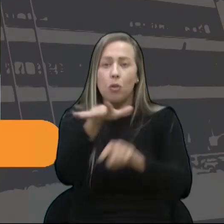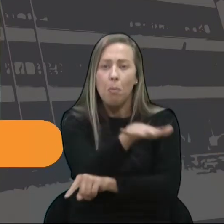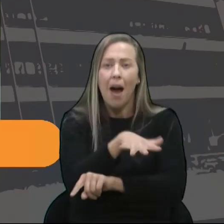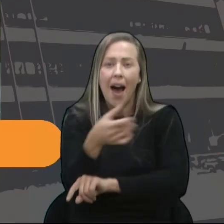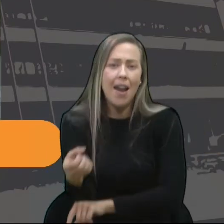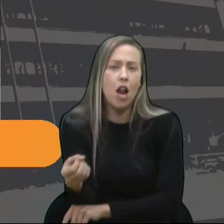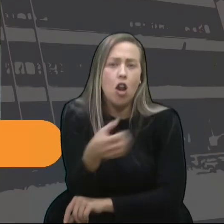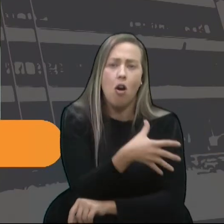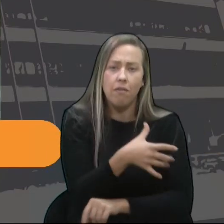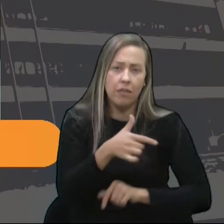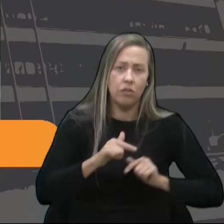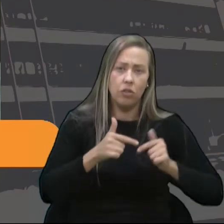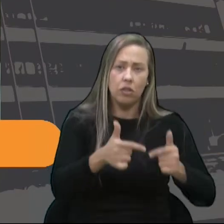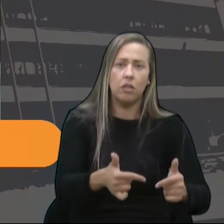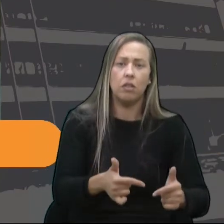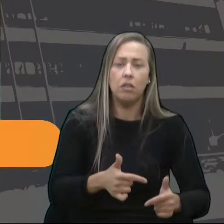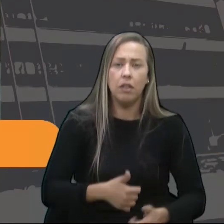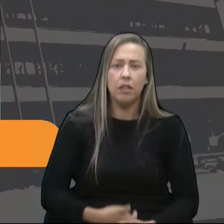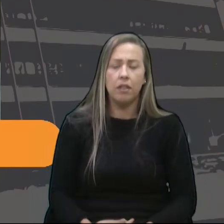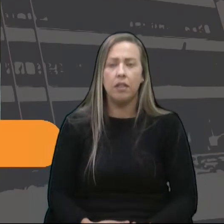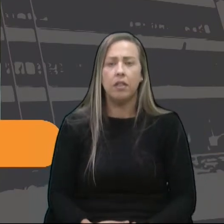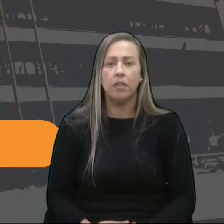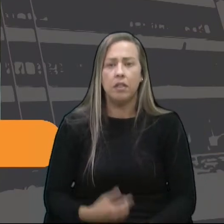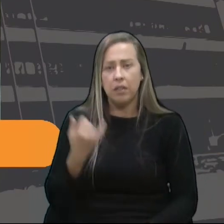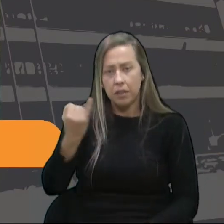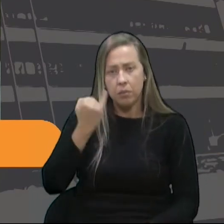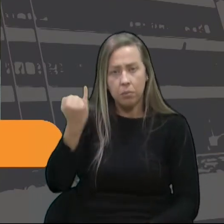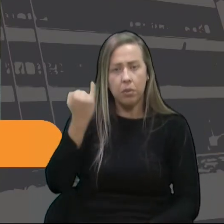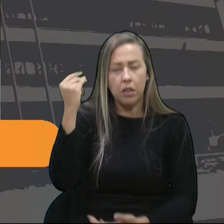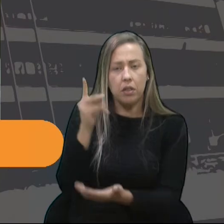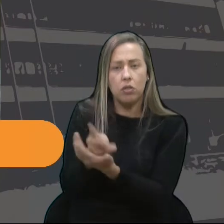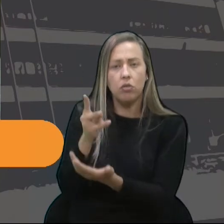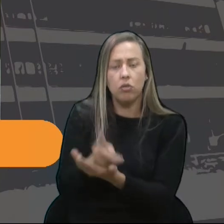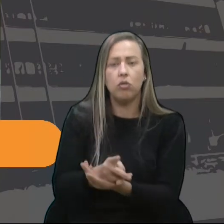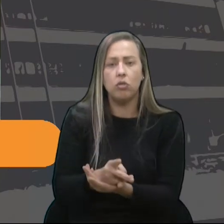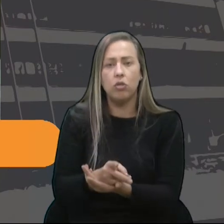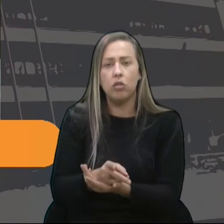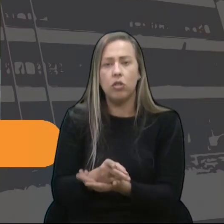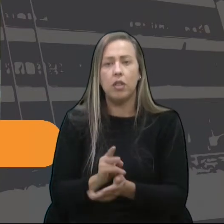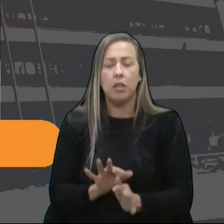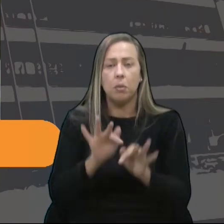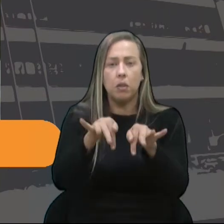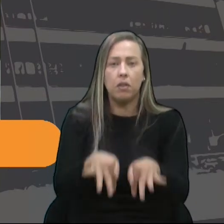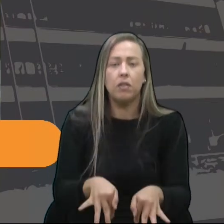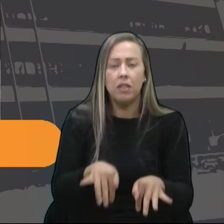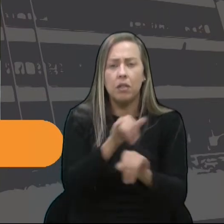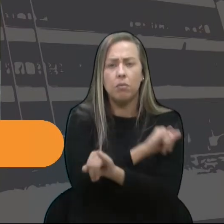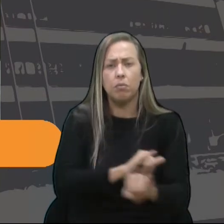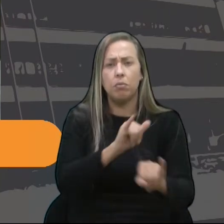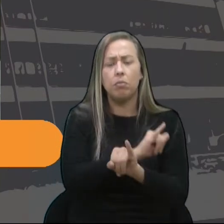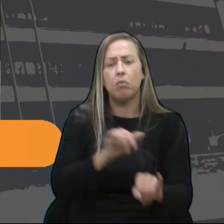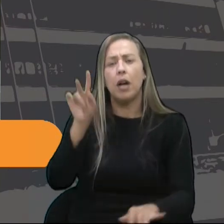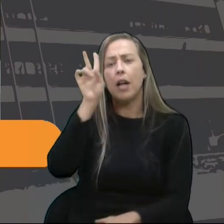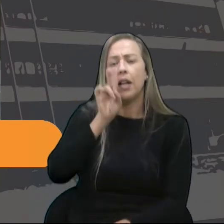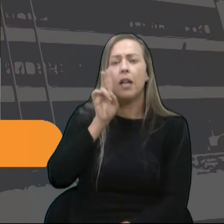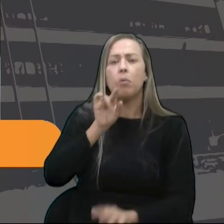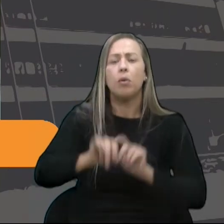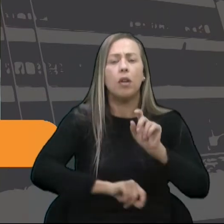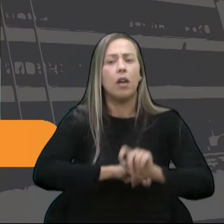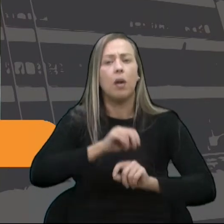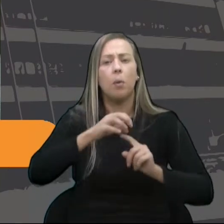atuação, e eu acho que isso é importante, né? E para finalizar esse comentário, lembrando que